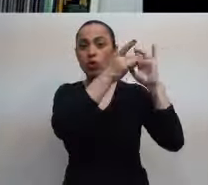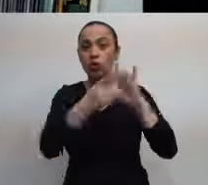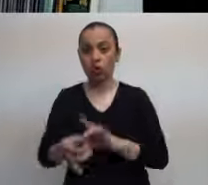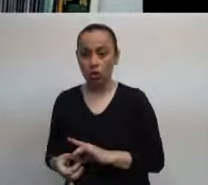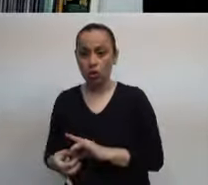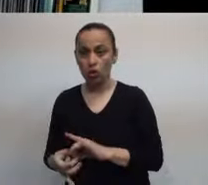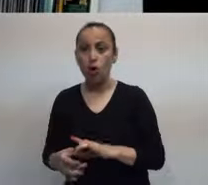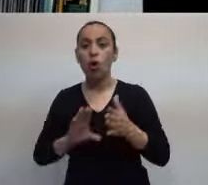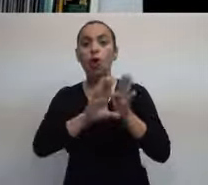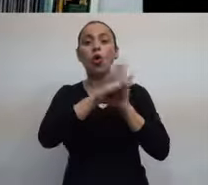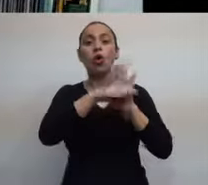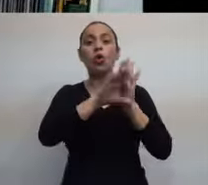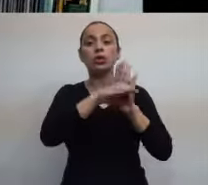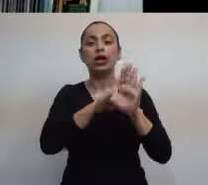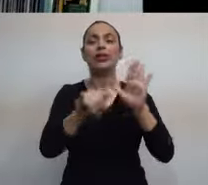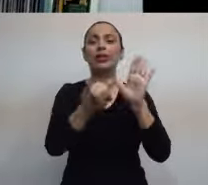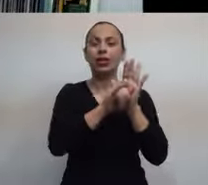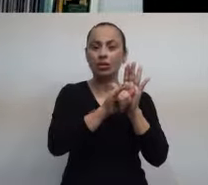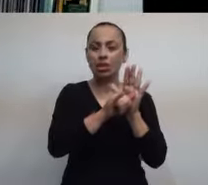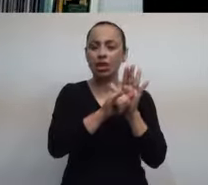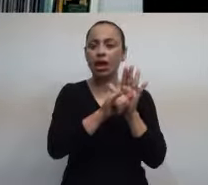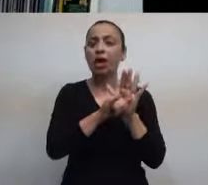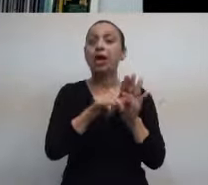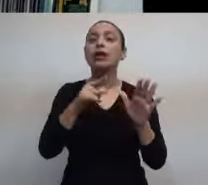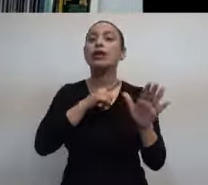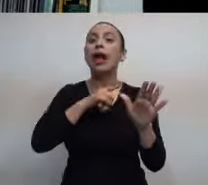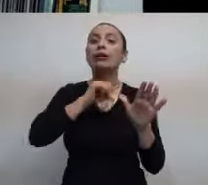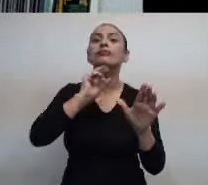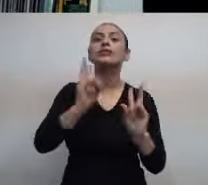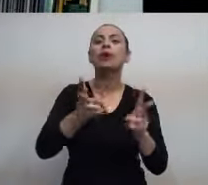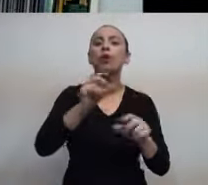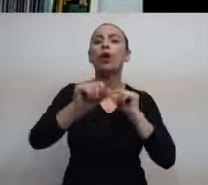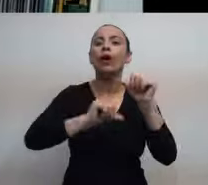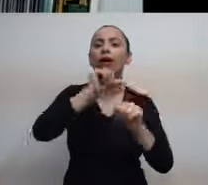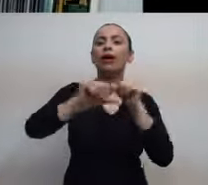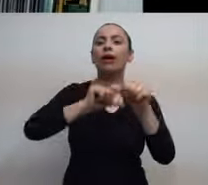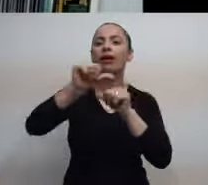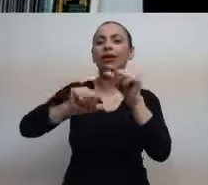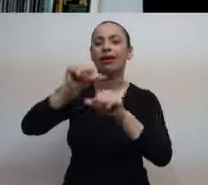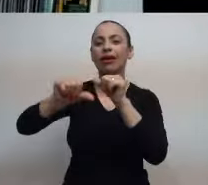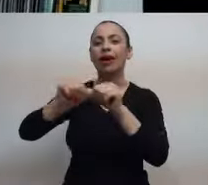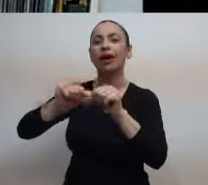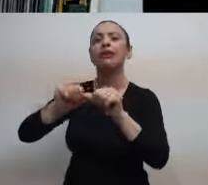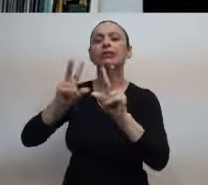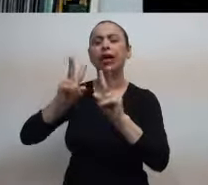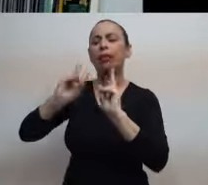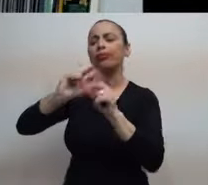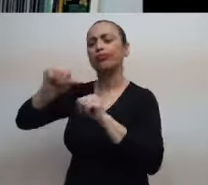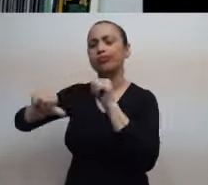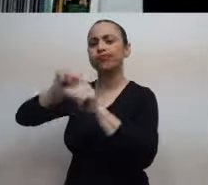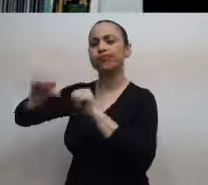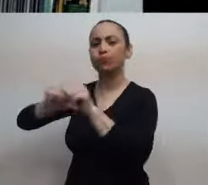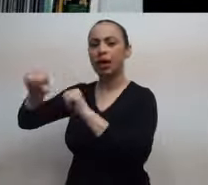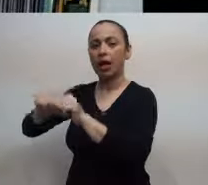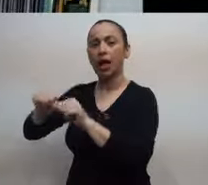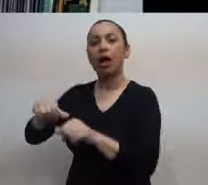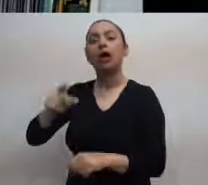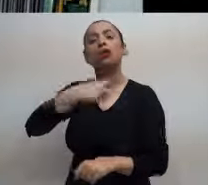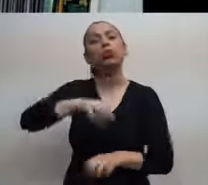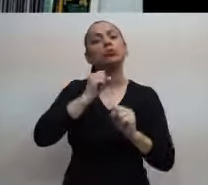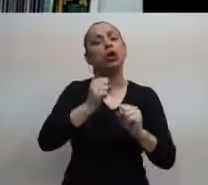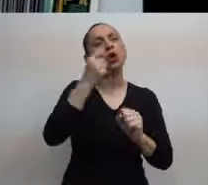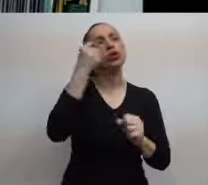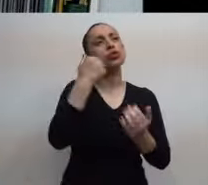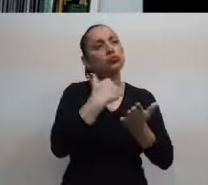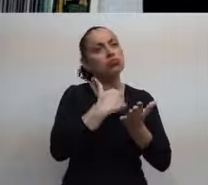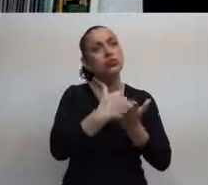contexto, o conceito de identidade estaria em transformação, em modificação.